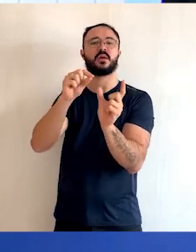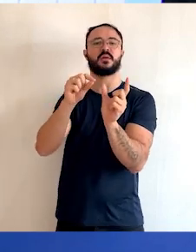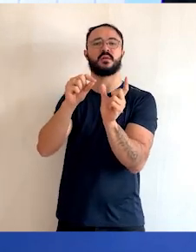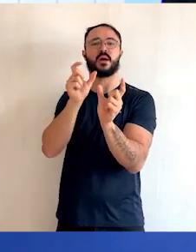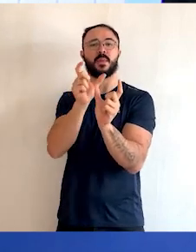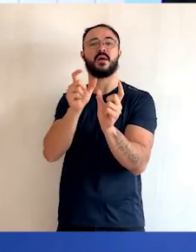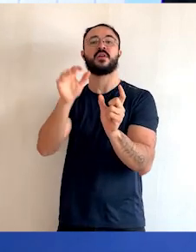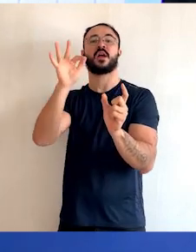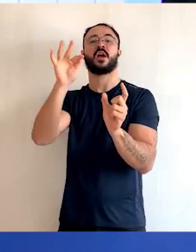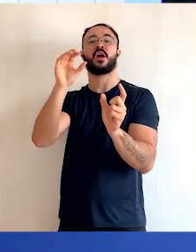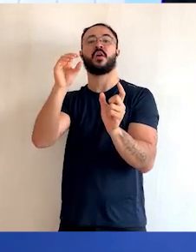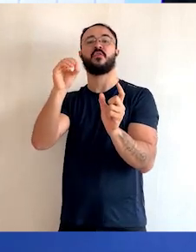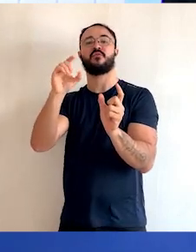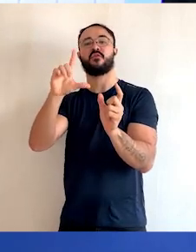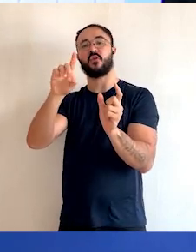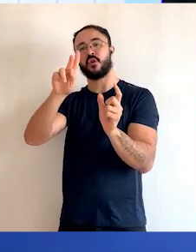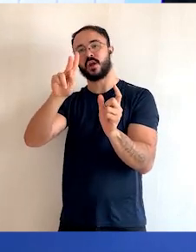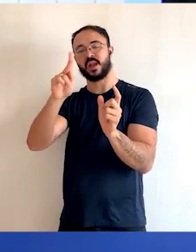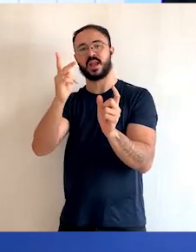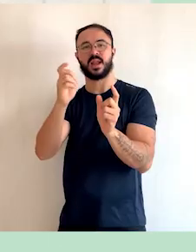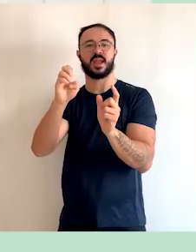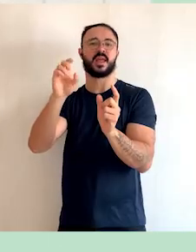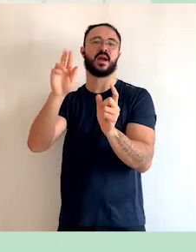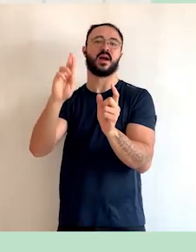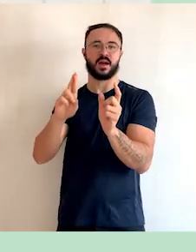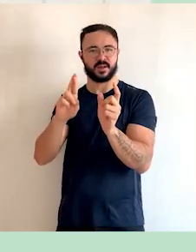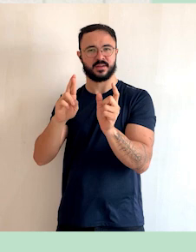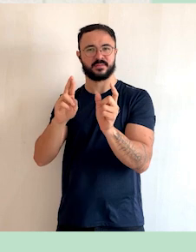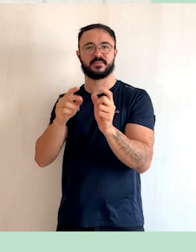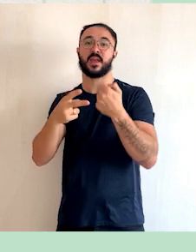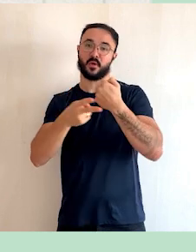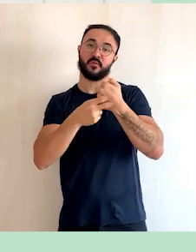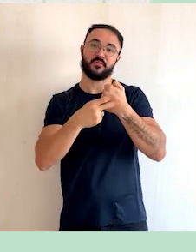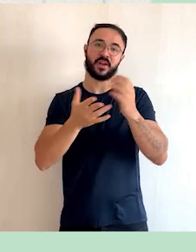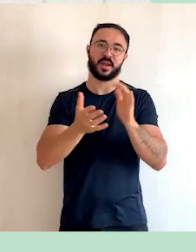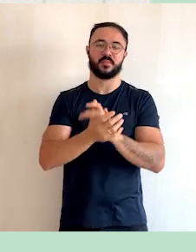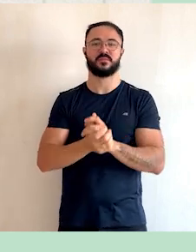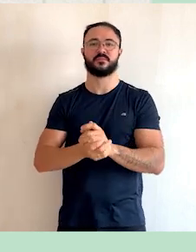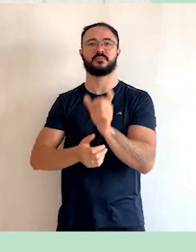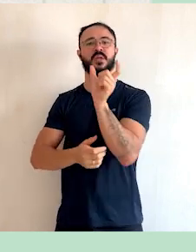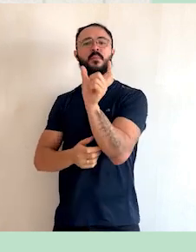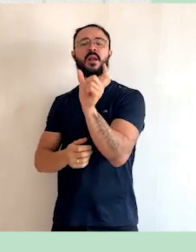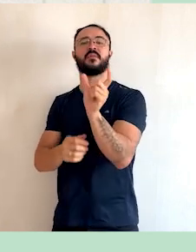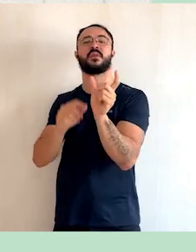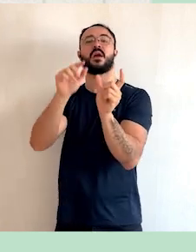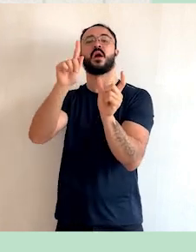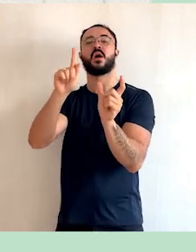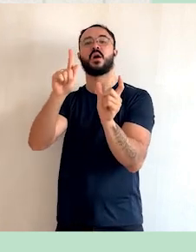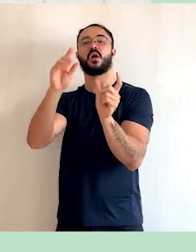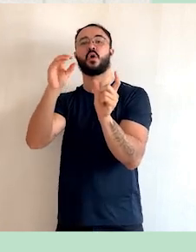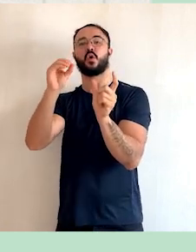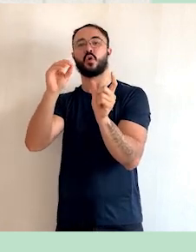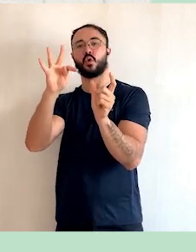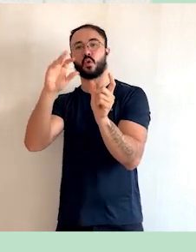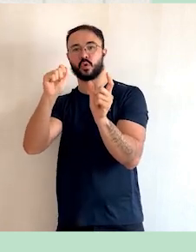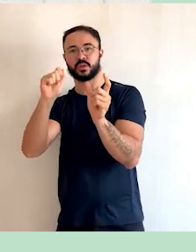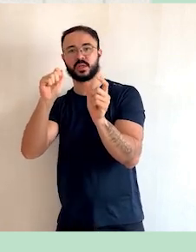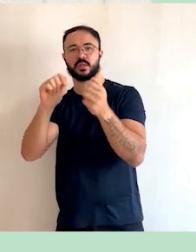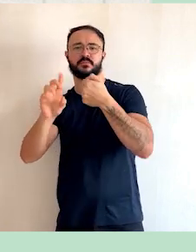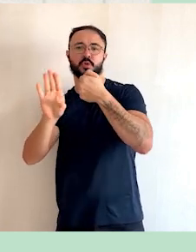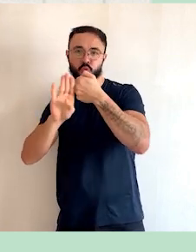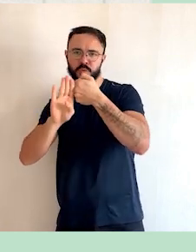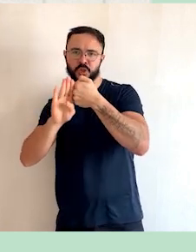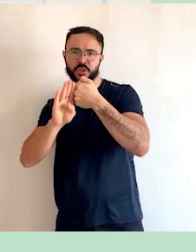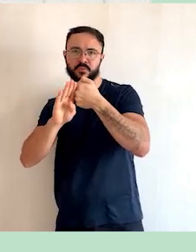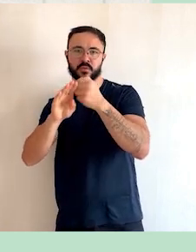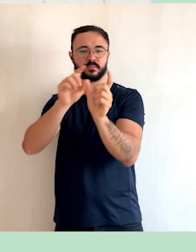A partir da palavra gota, que também é um substantivo, podemos formar o verbo gotejar. E a partir da